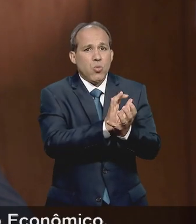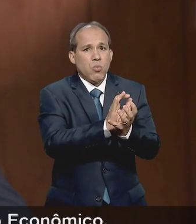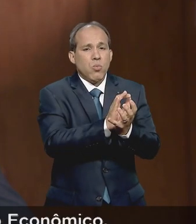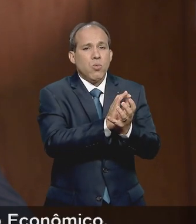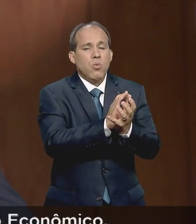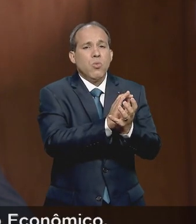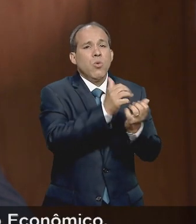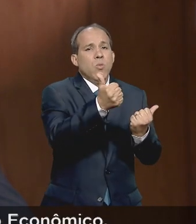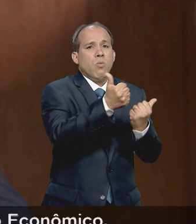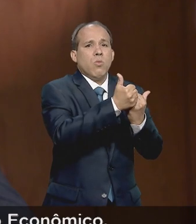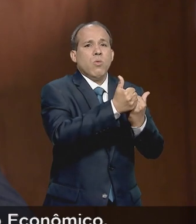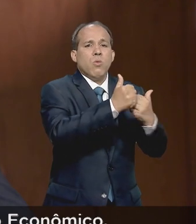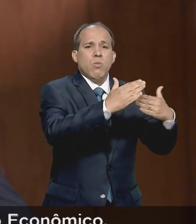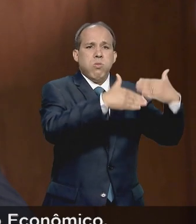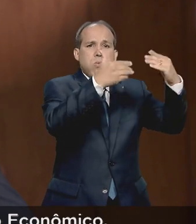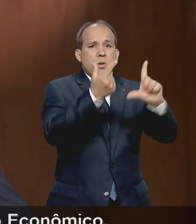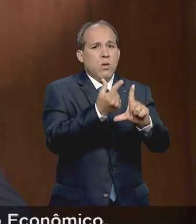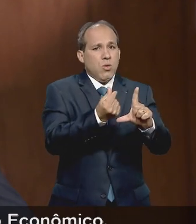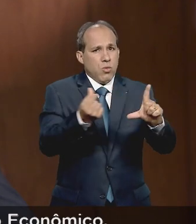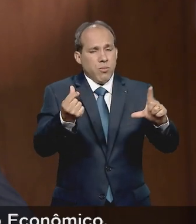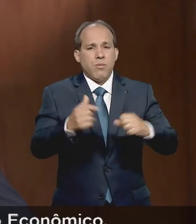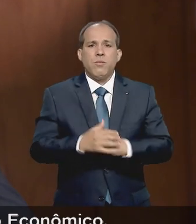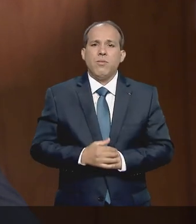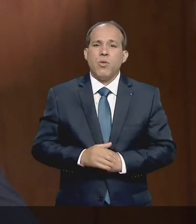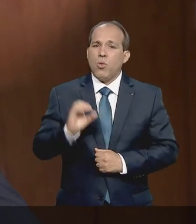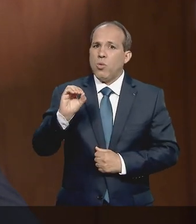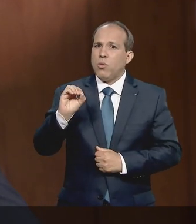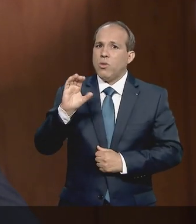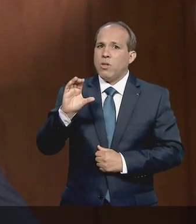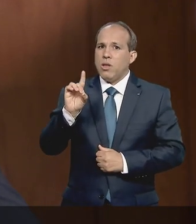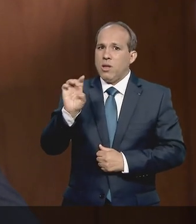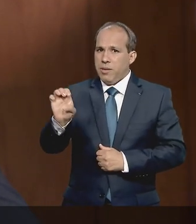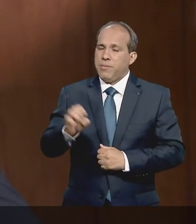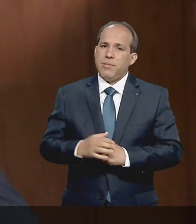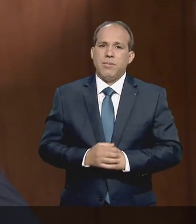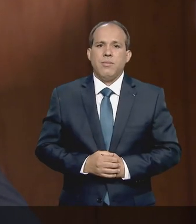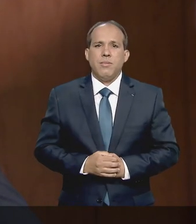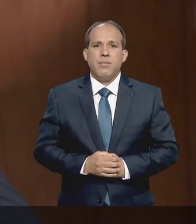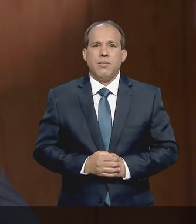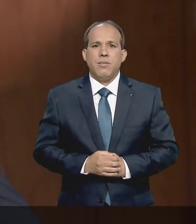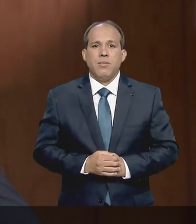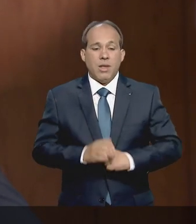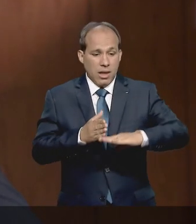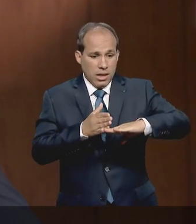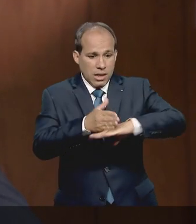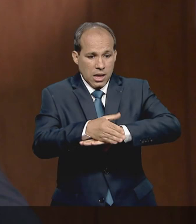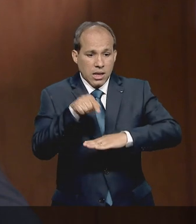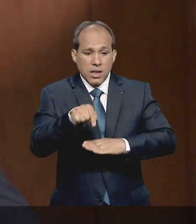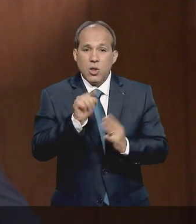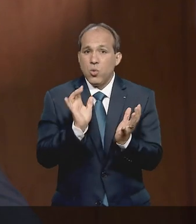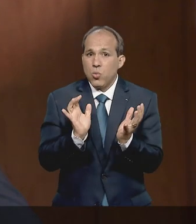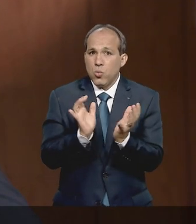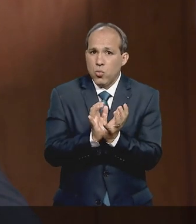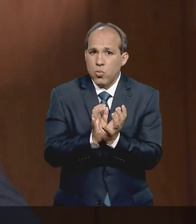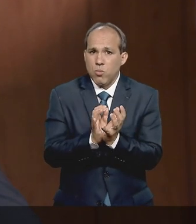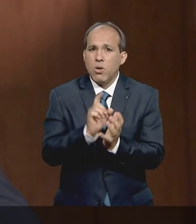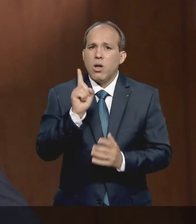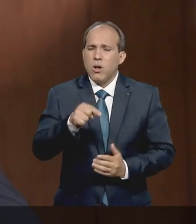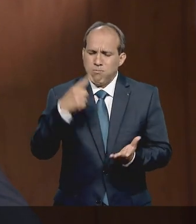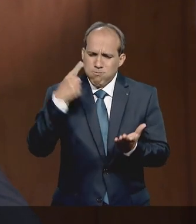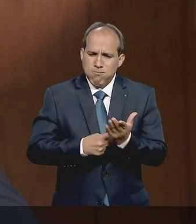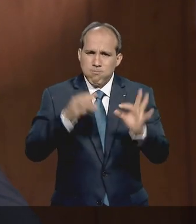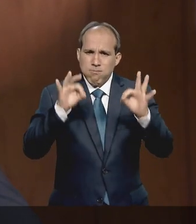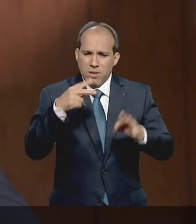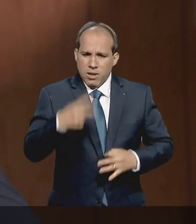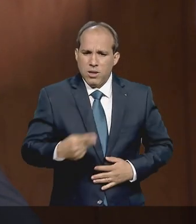para a cooperação e o desenvolvimento econômico ao ceder a entrada na organização é um